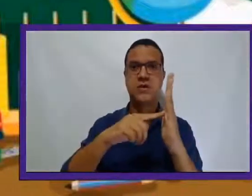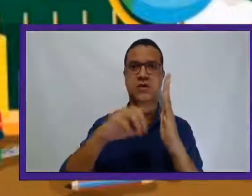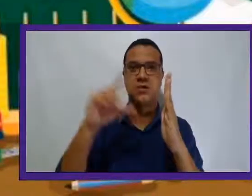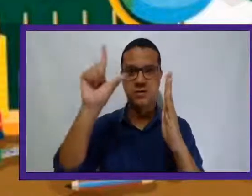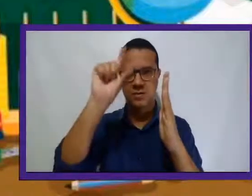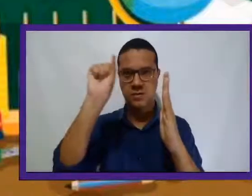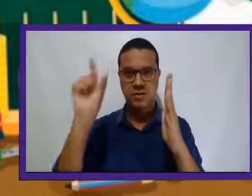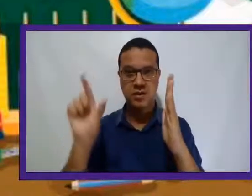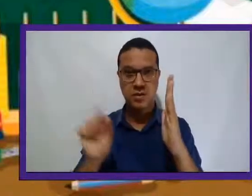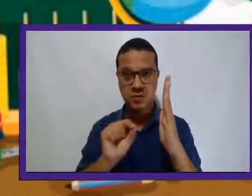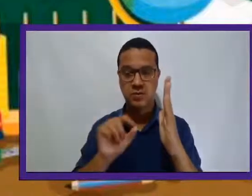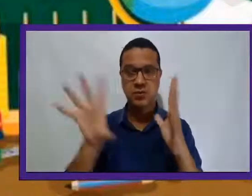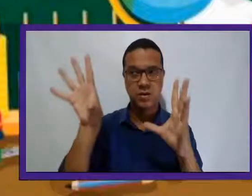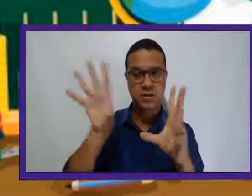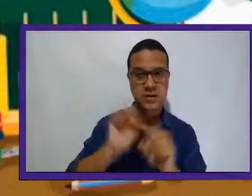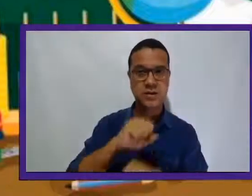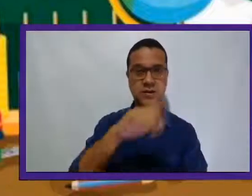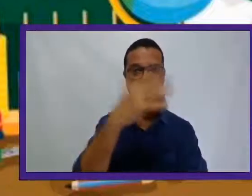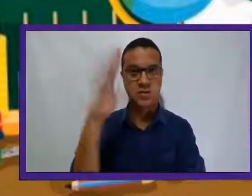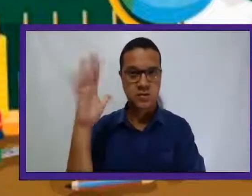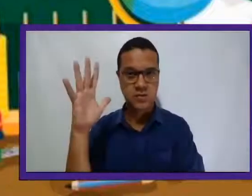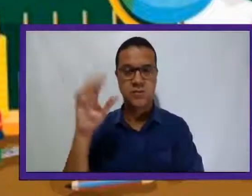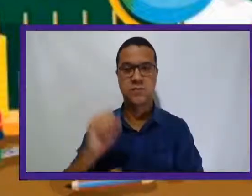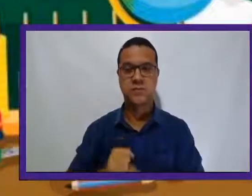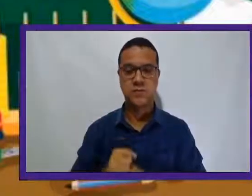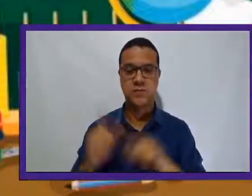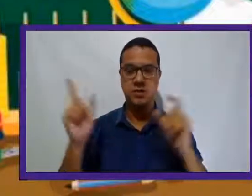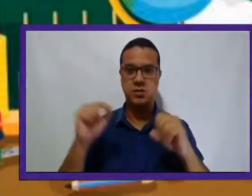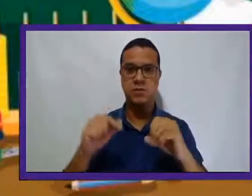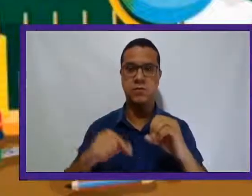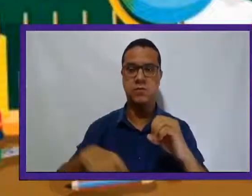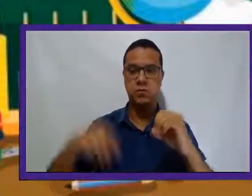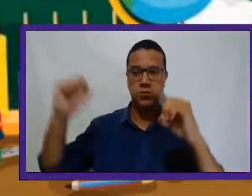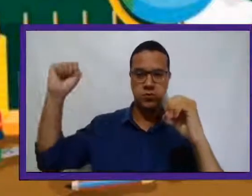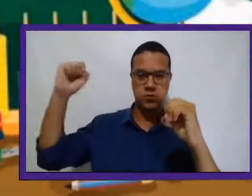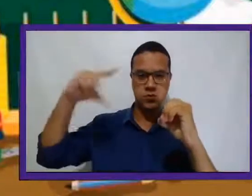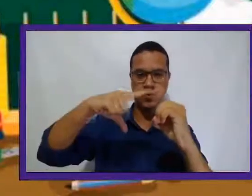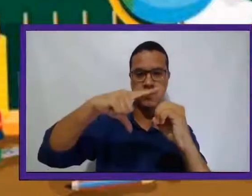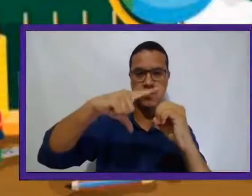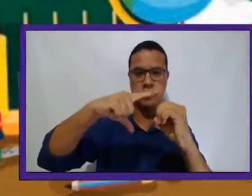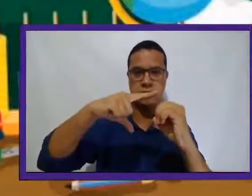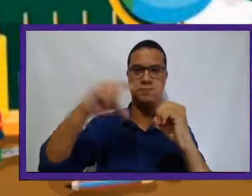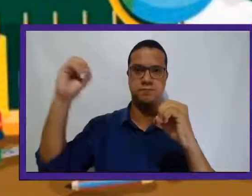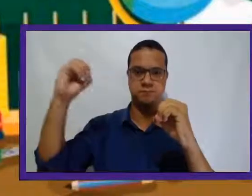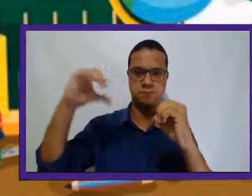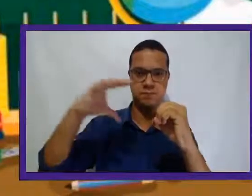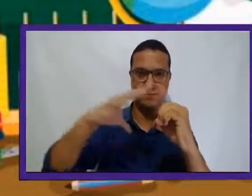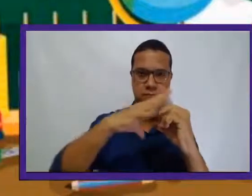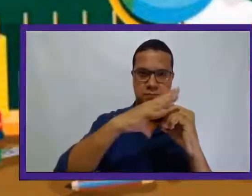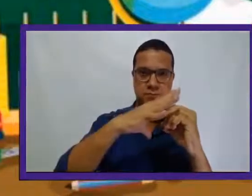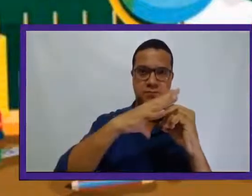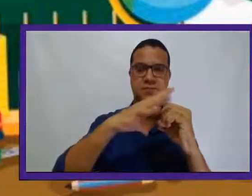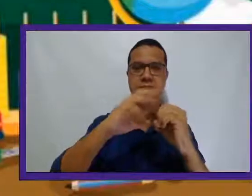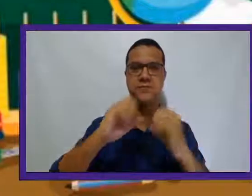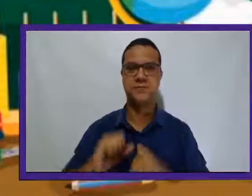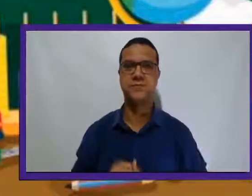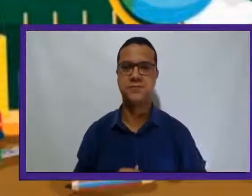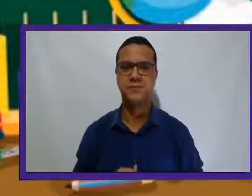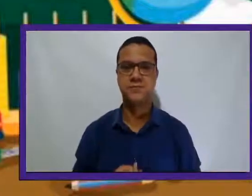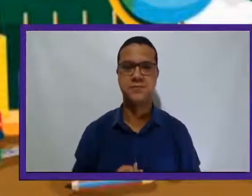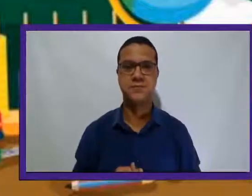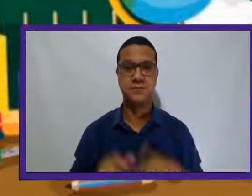Na Lua Ela recebe Essa luminosidade Vindo do sol Por isso que ela é um astro Luminoso Iluminado